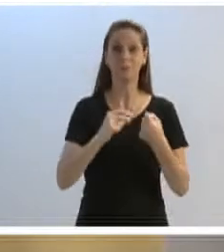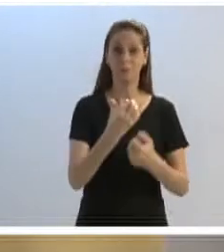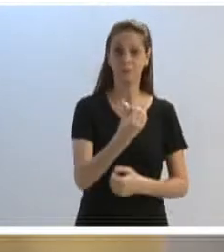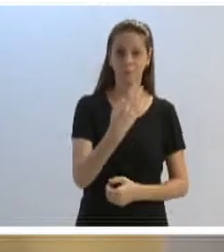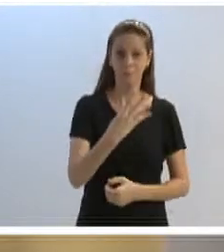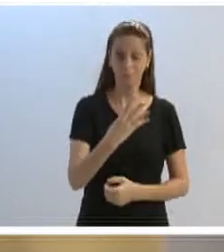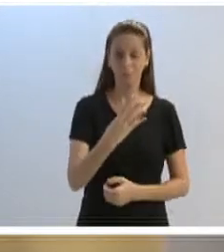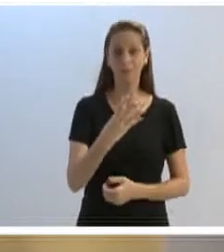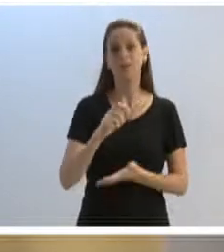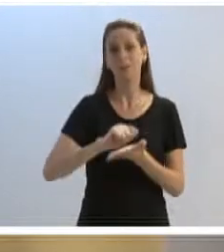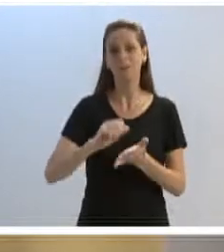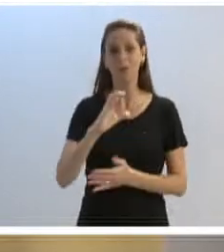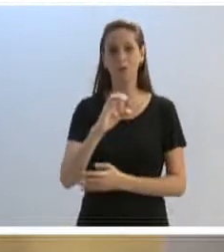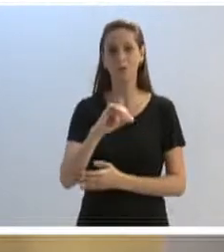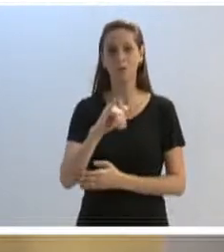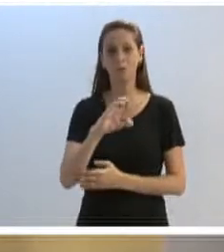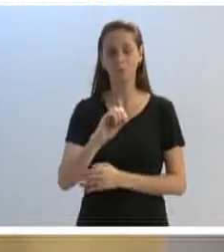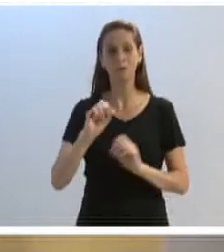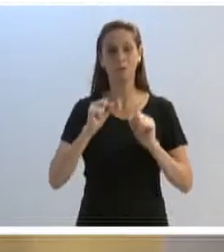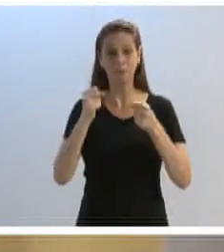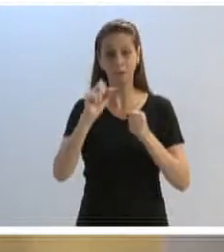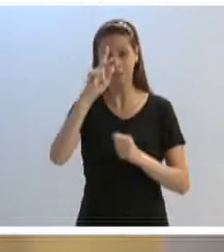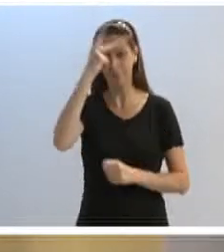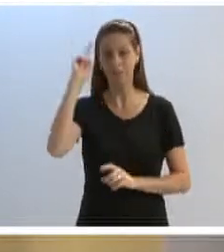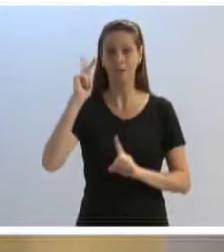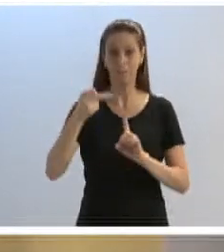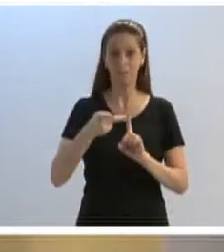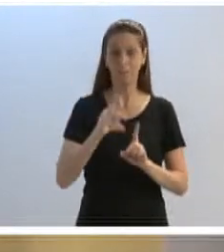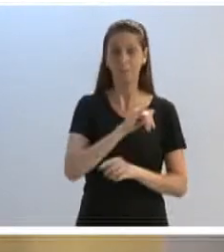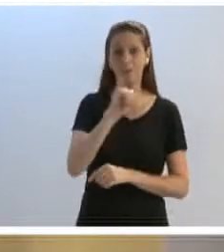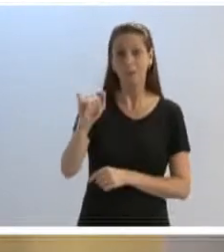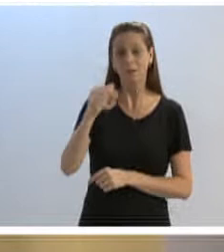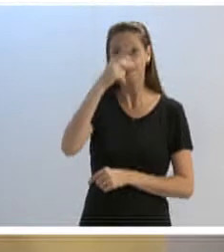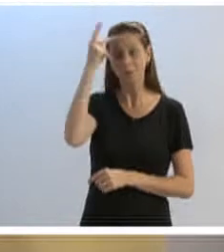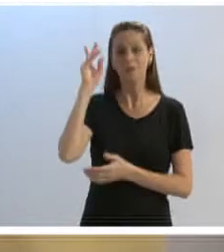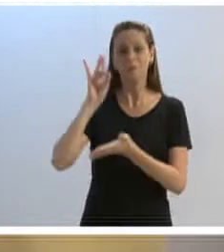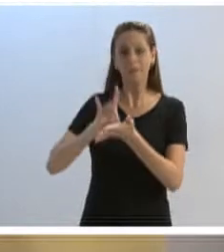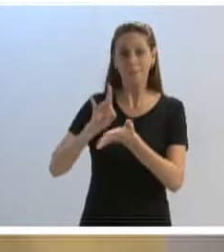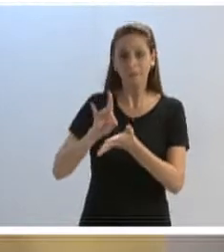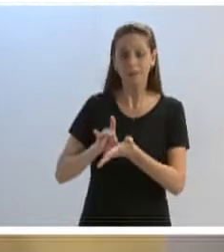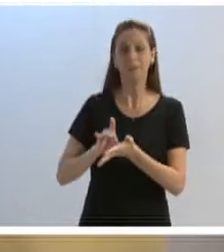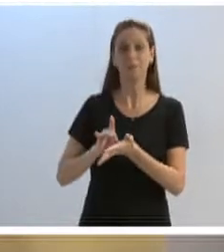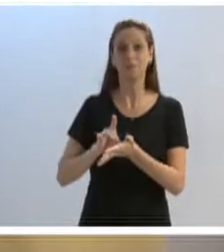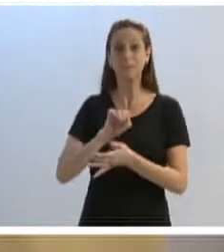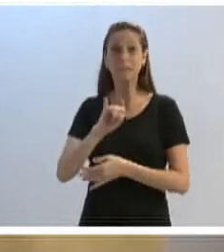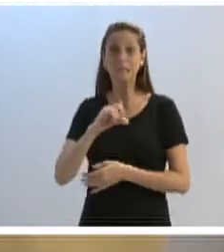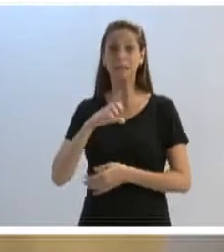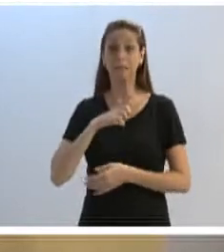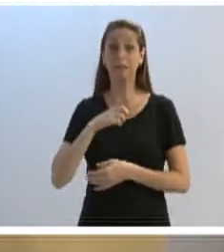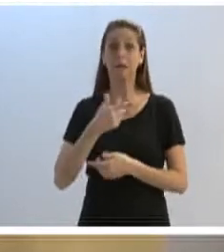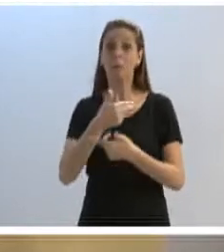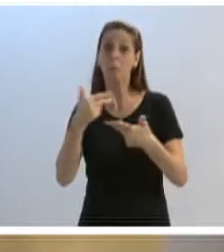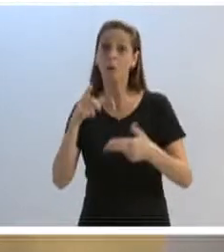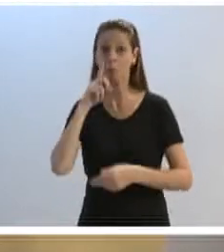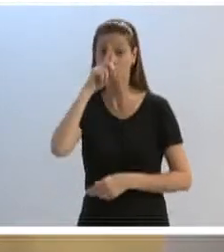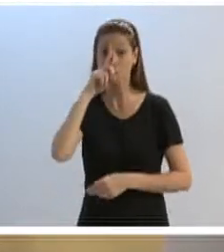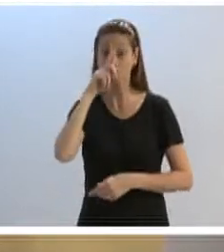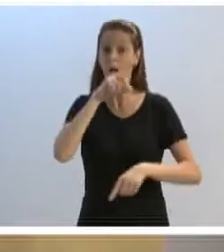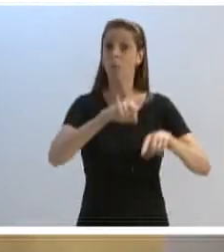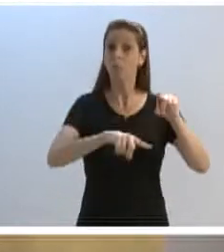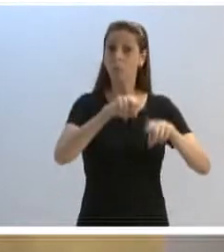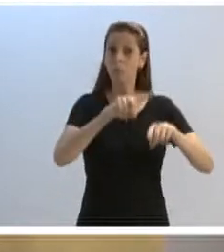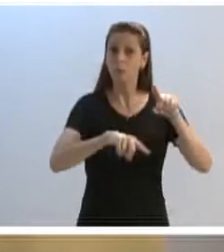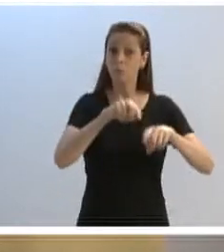Código de Defesa do Consumidor. Deixar de comunicar à autoridade competente aos consumidores a nocividade ou periculosidade de produtos